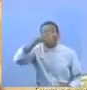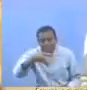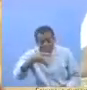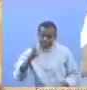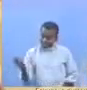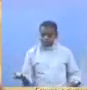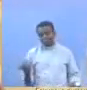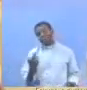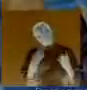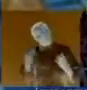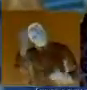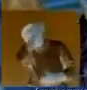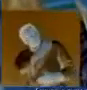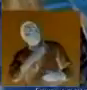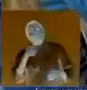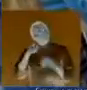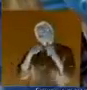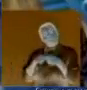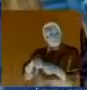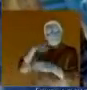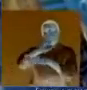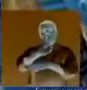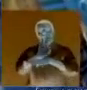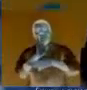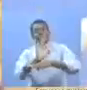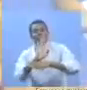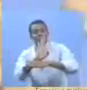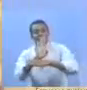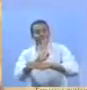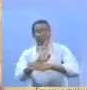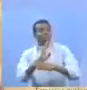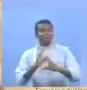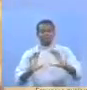é porque era de alguém que era parente dela. Aliás, esse era o costume dela.